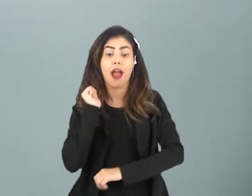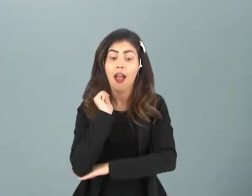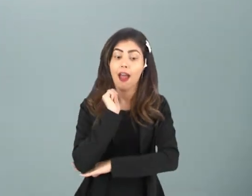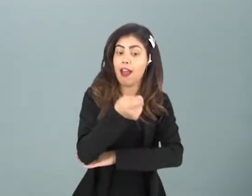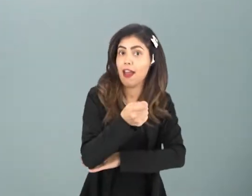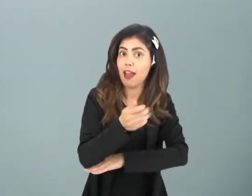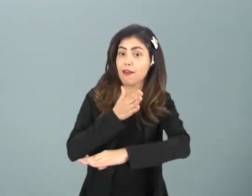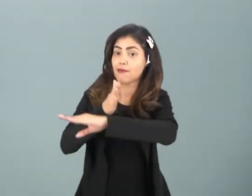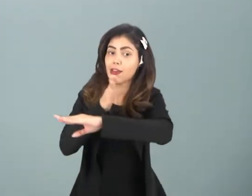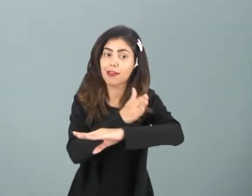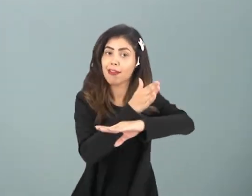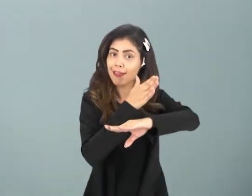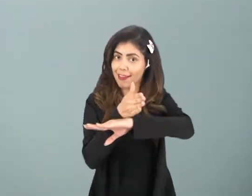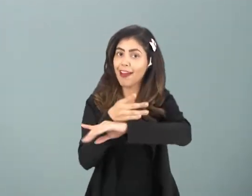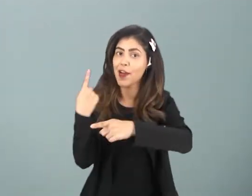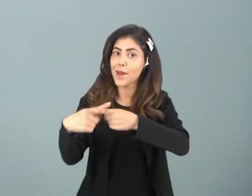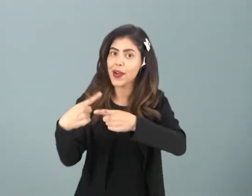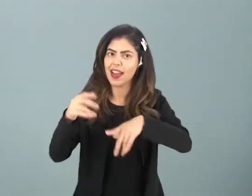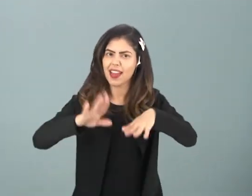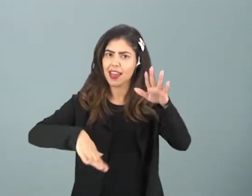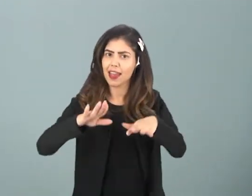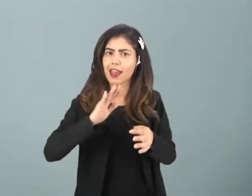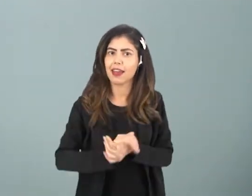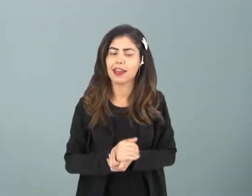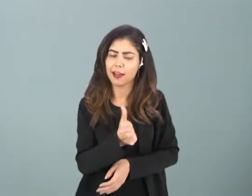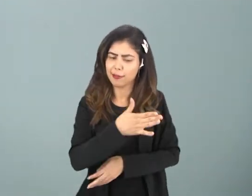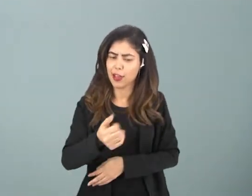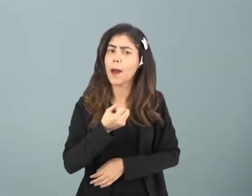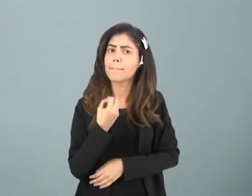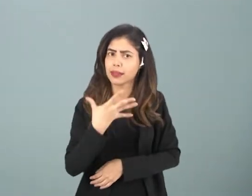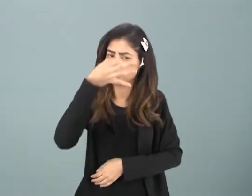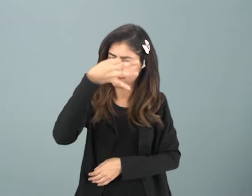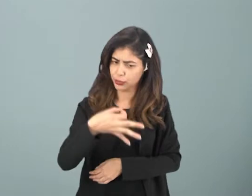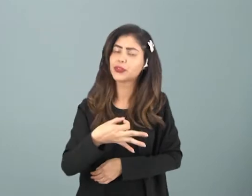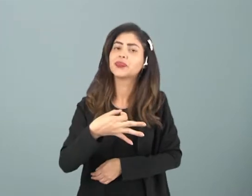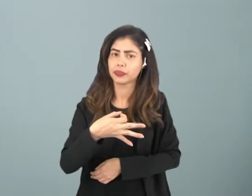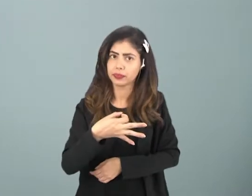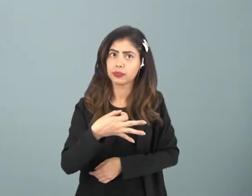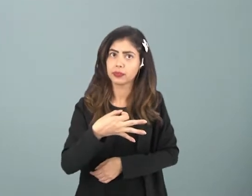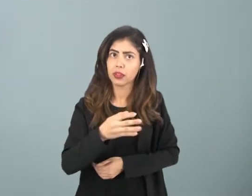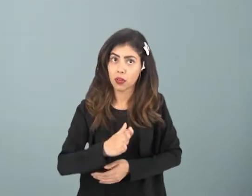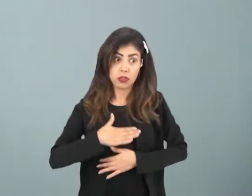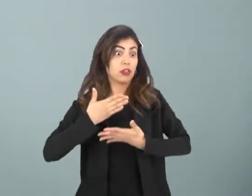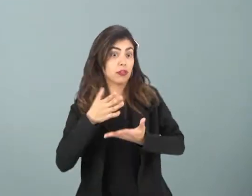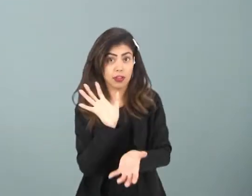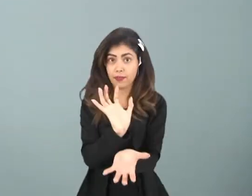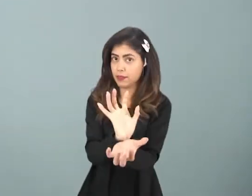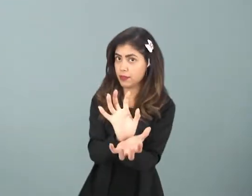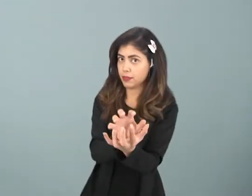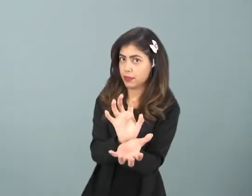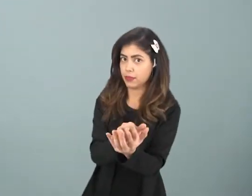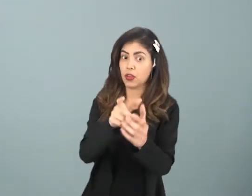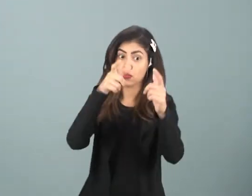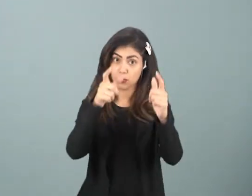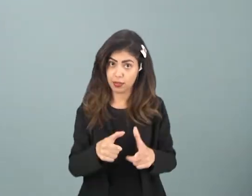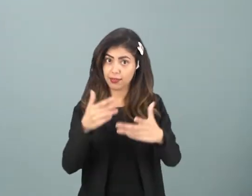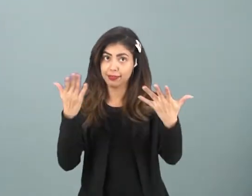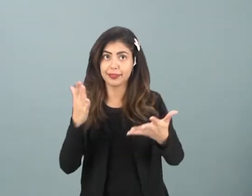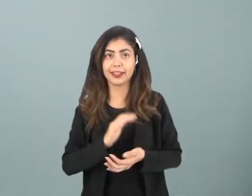de visitar essas regiões porque geralmente é uma pesca garantida, ou pelo menos se assustar com o jacaré que vai encontrar nesse